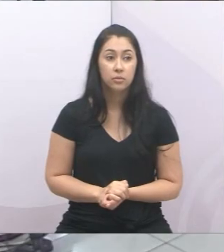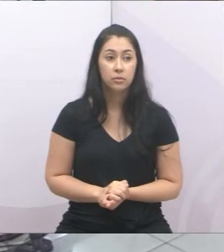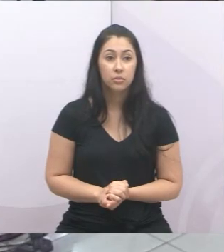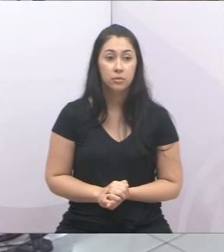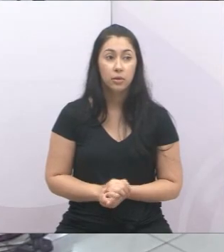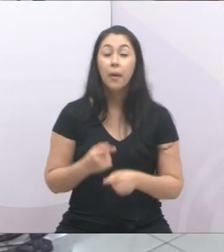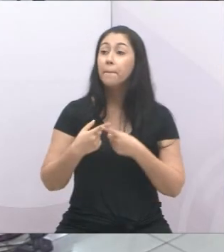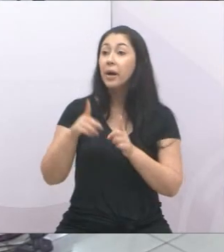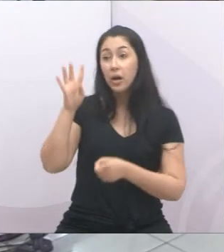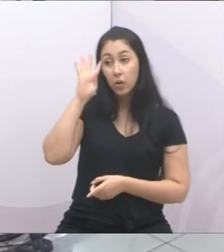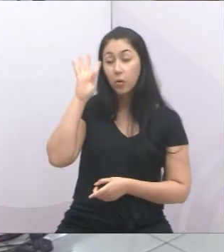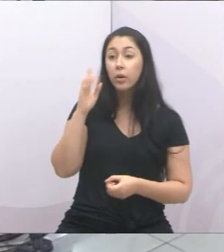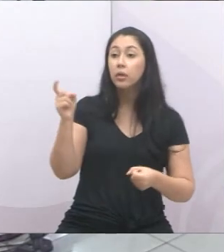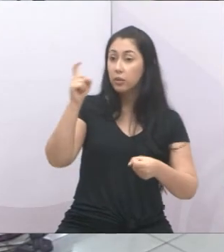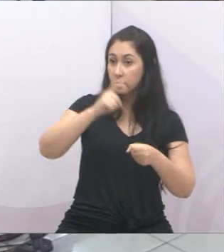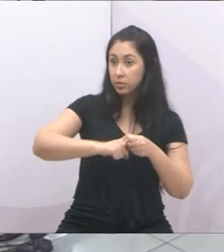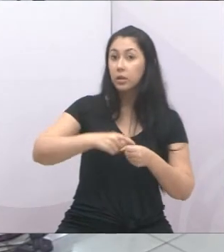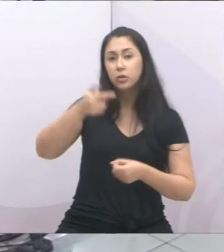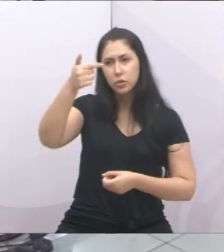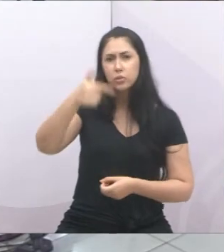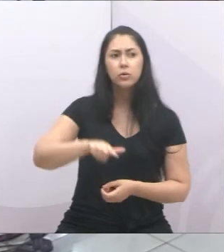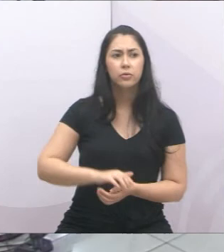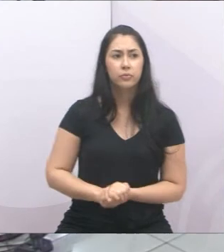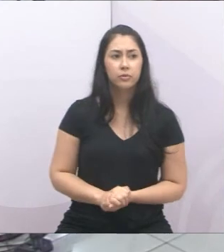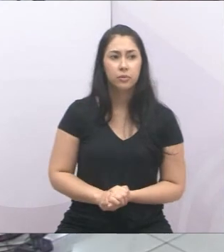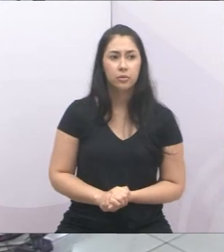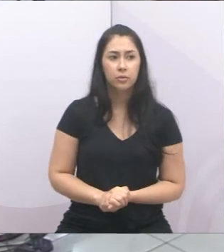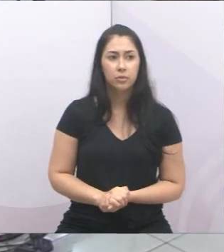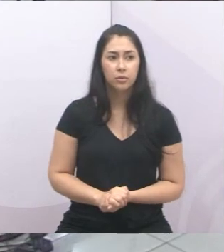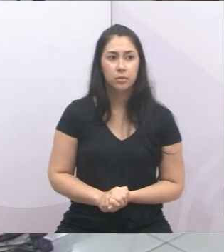vai voltar de novo ainda. 15 minutos